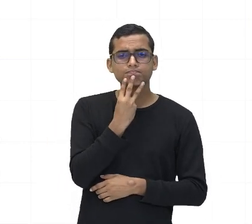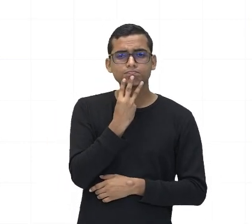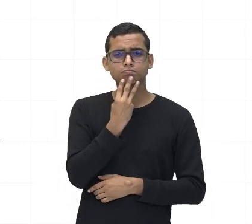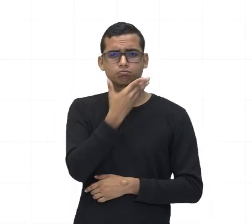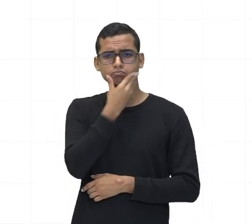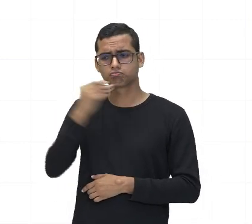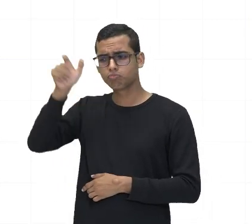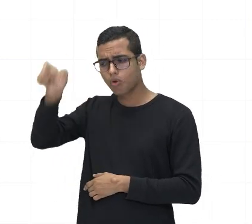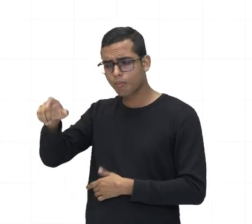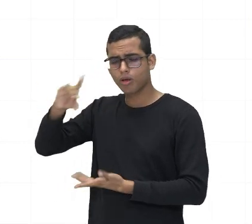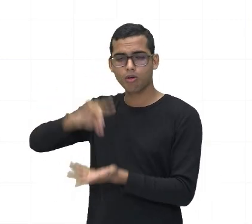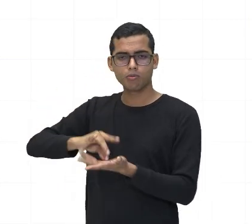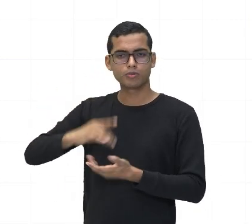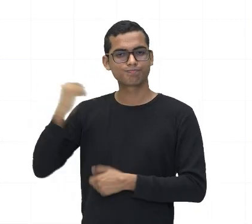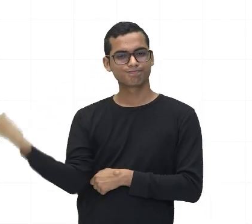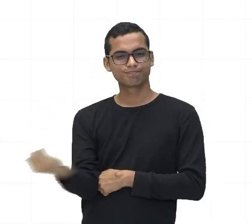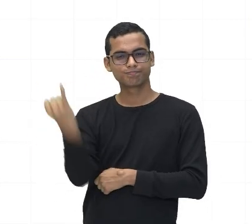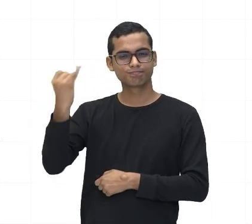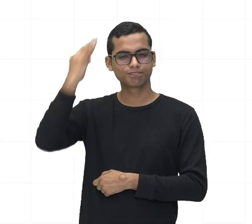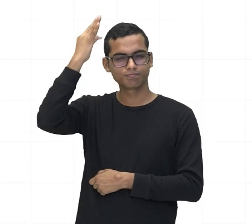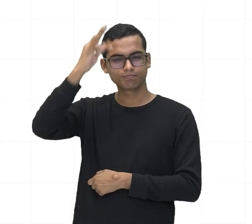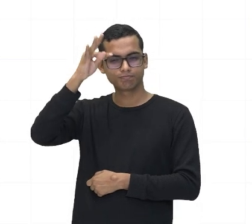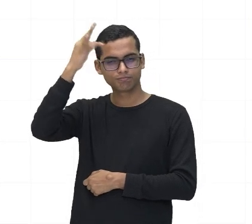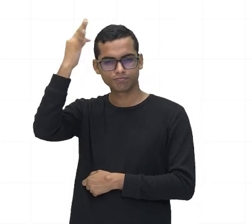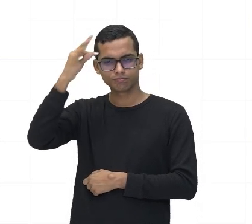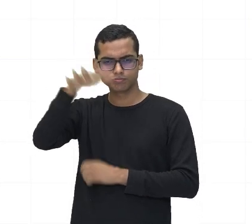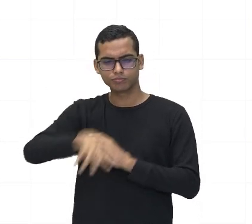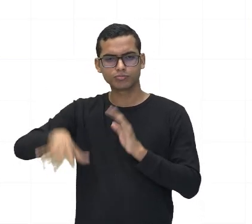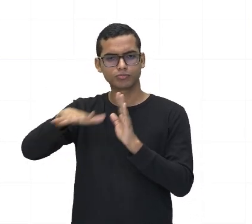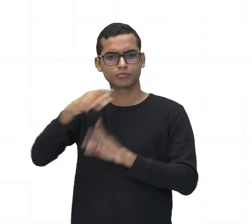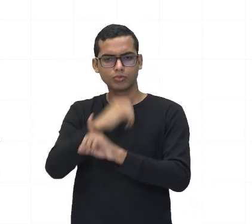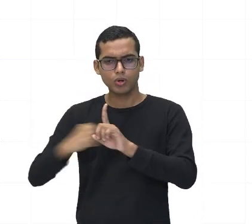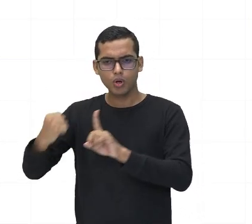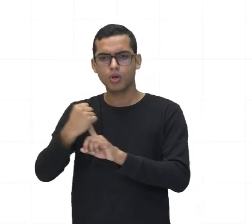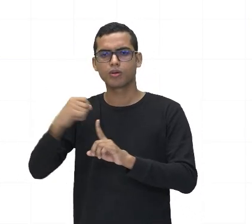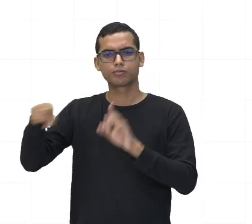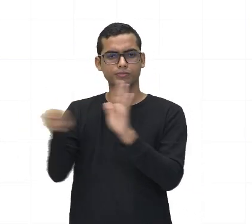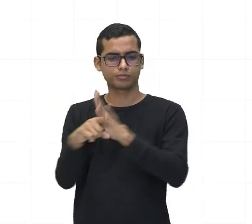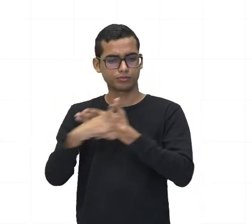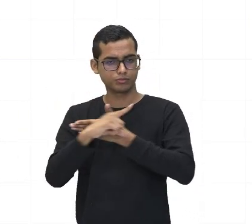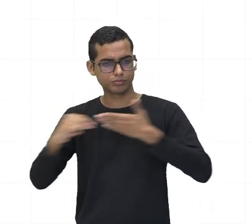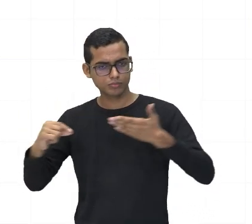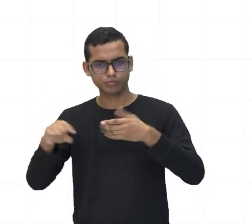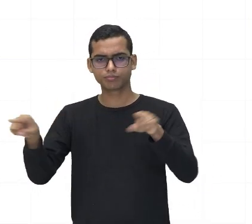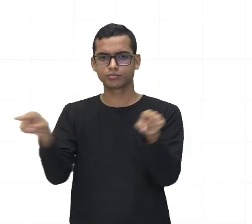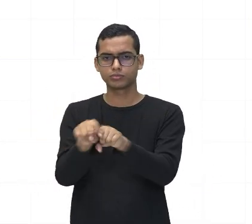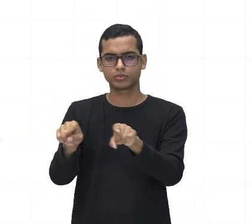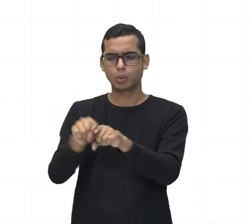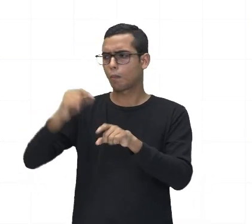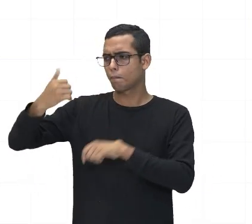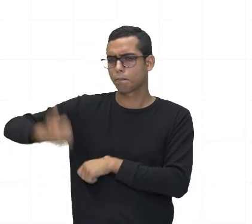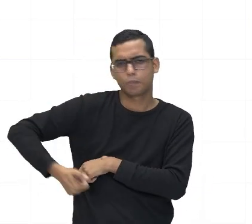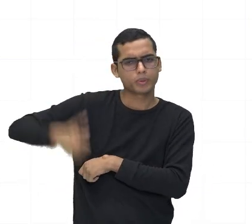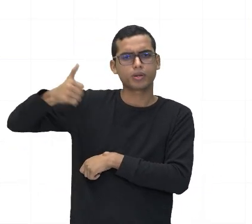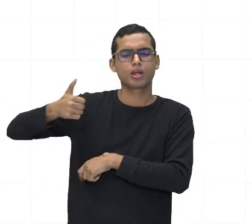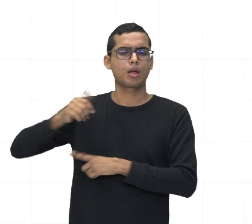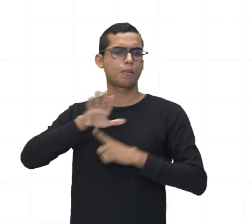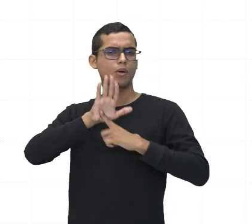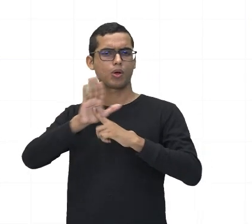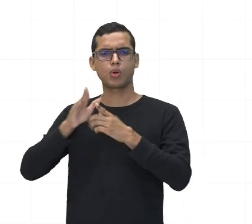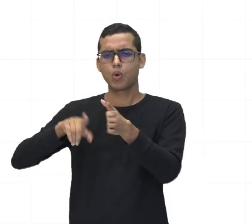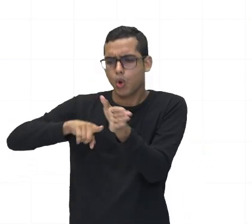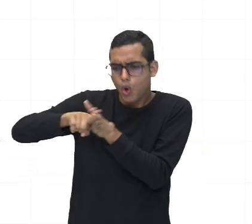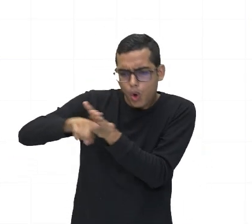da sociologia, foi um dos primeiros escritores que se